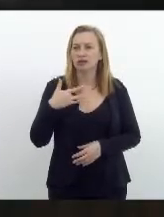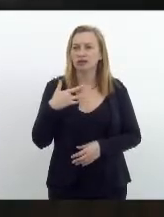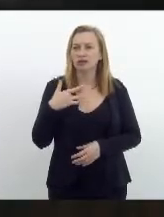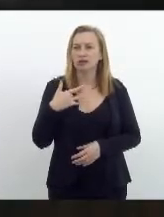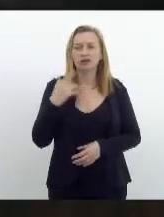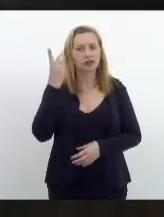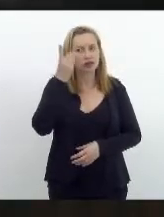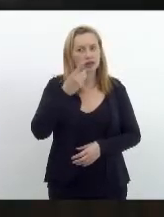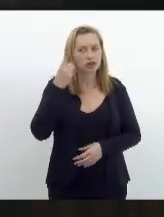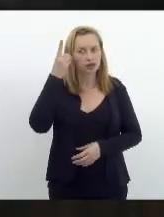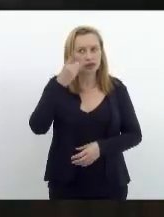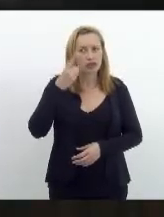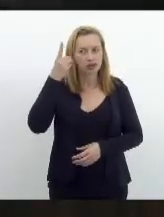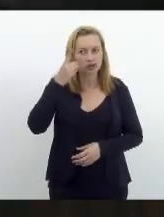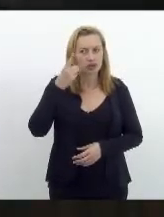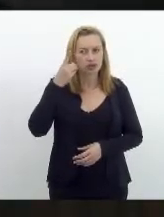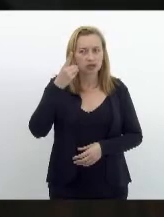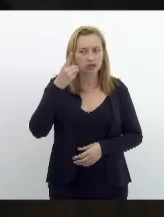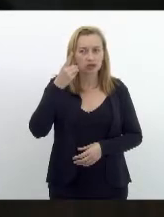designo a deputada